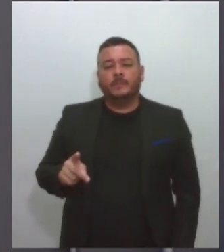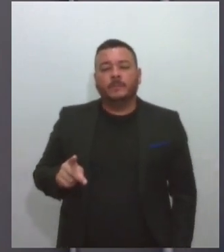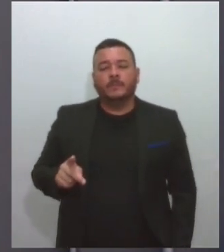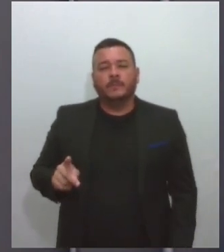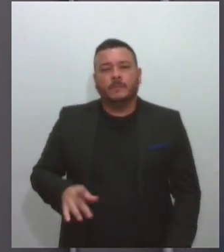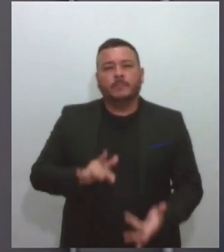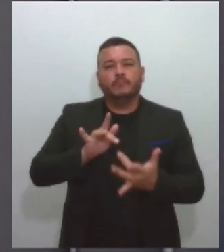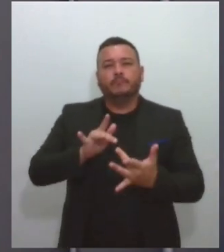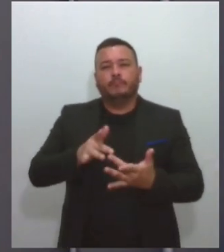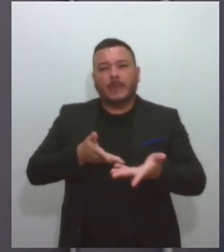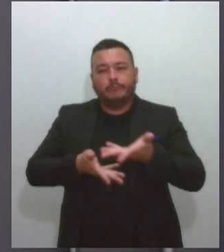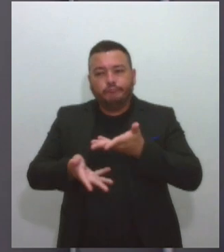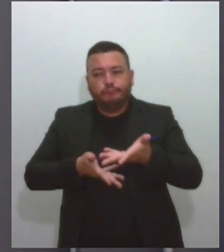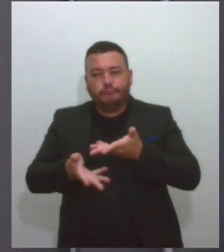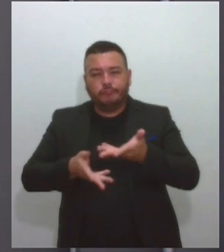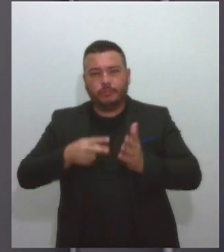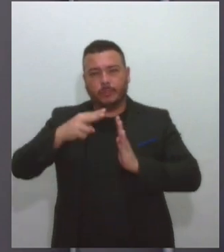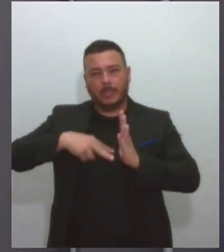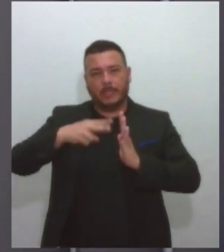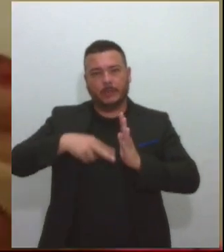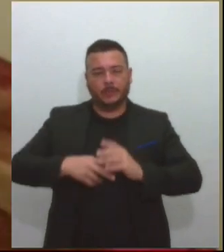de leitura? Então,